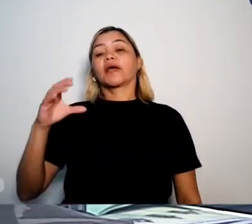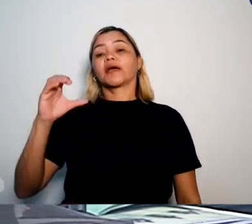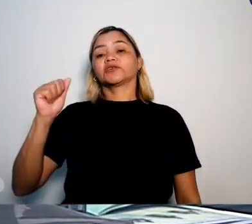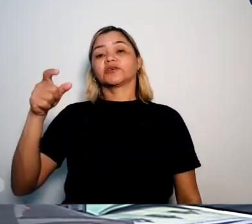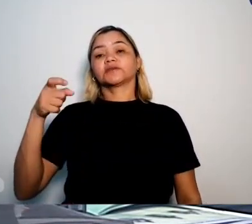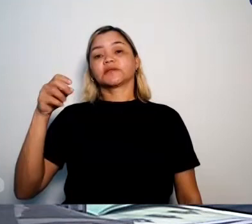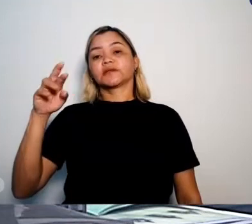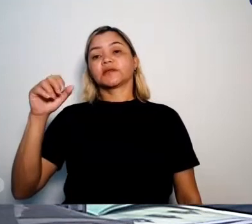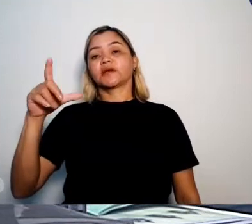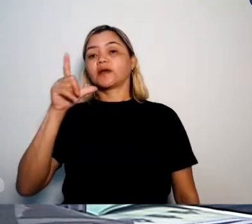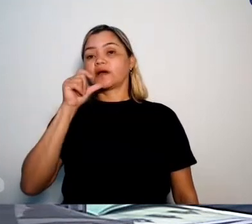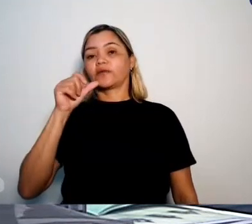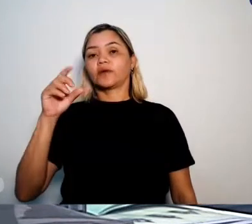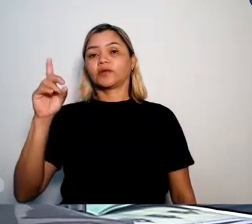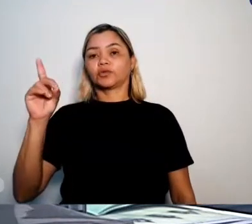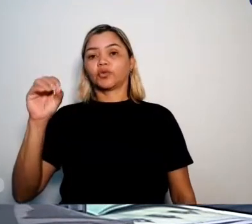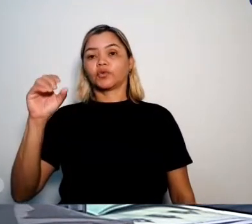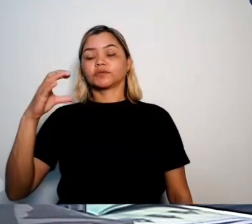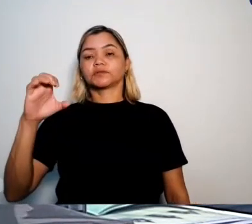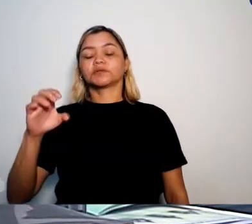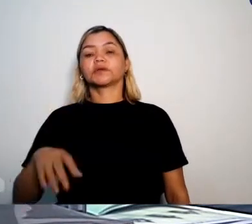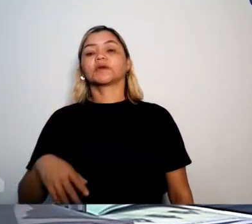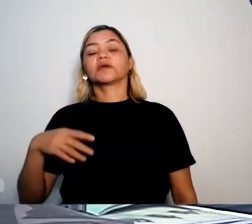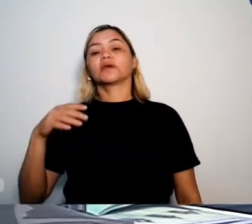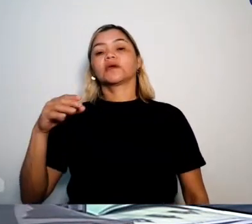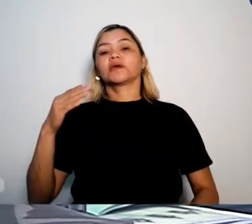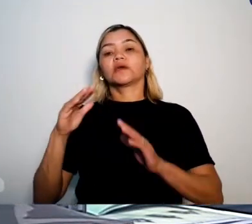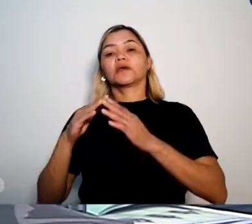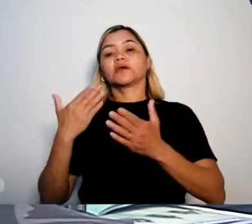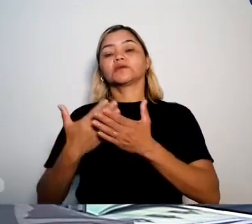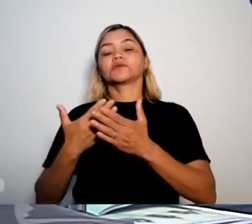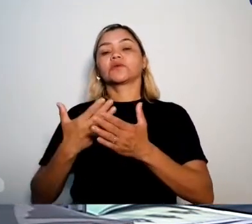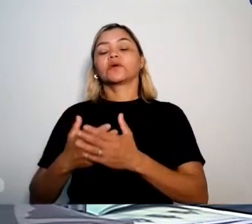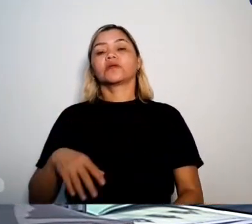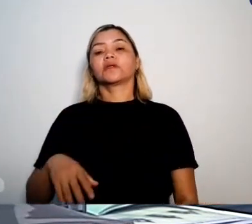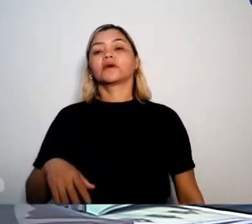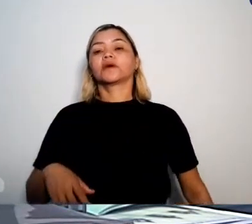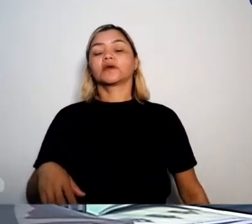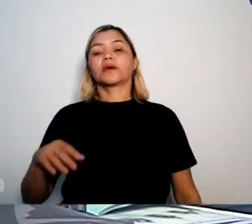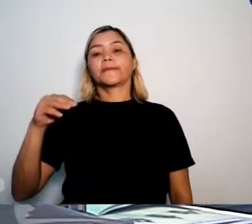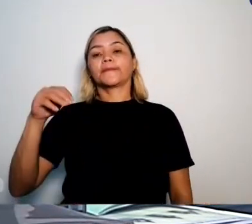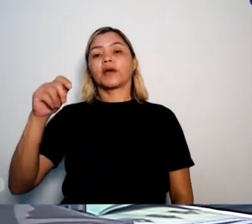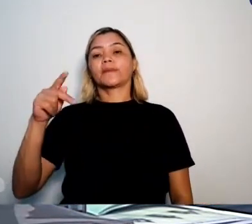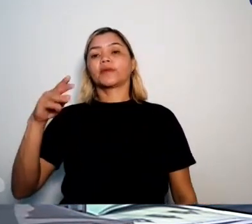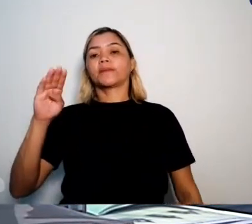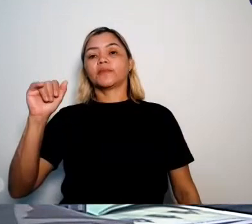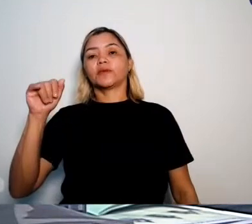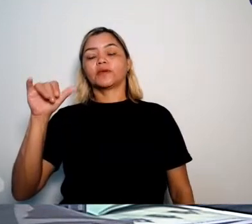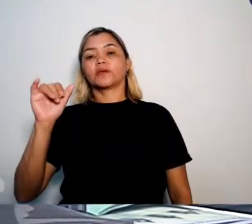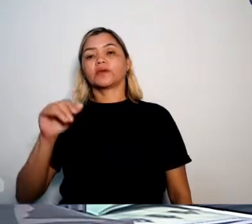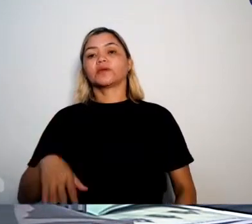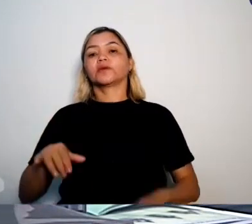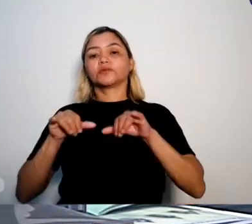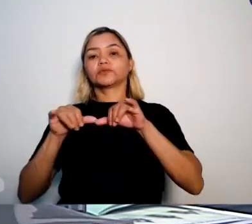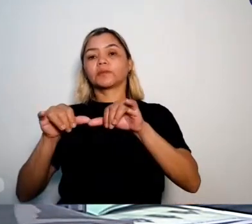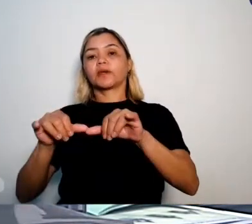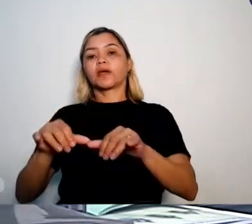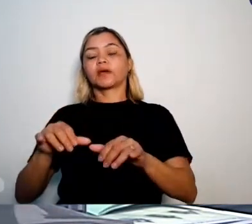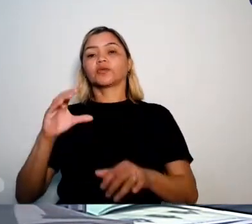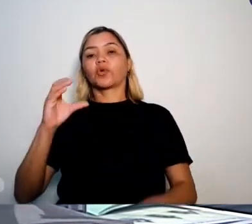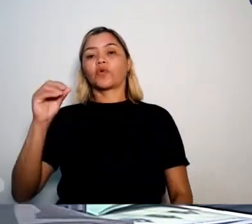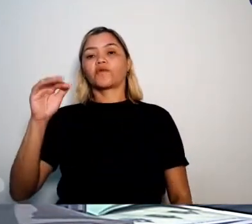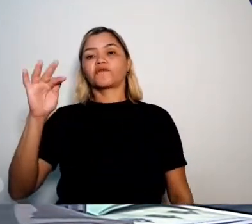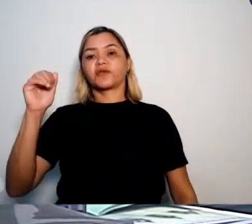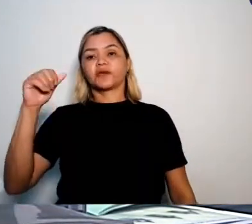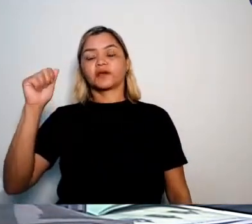Prever, Escola Maple Beer, Supermercado Confiança, Construtora